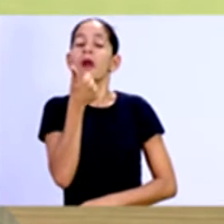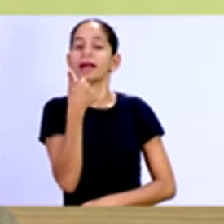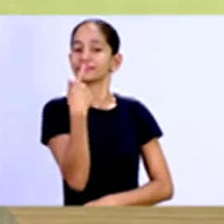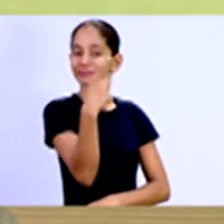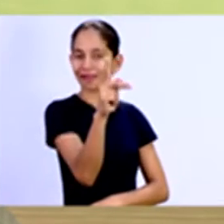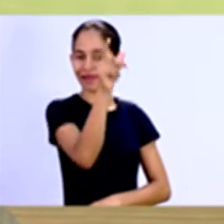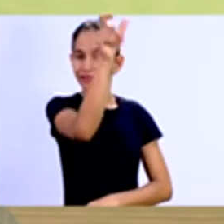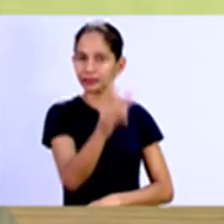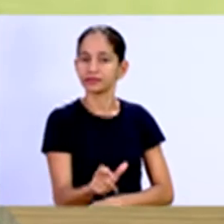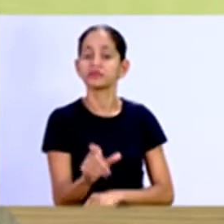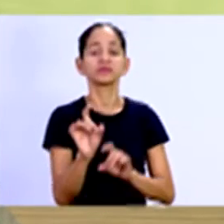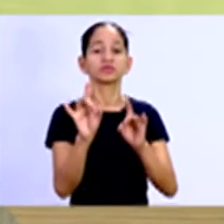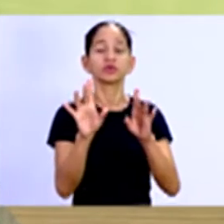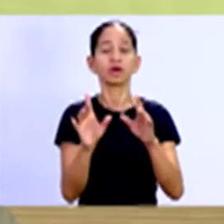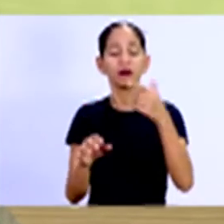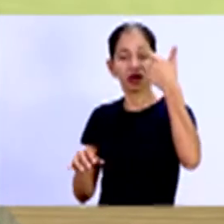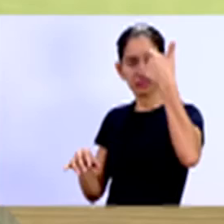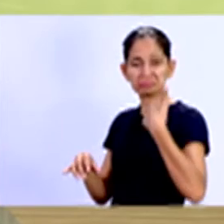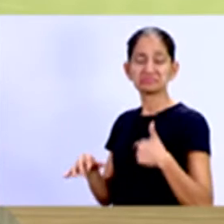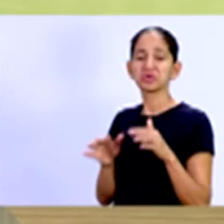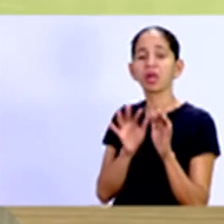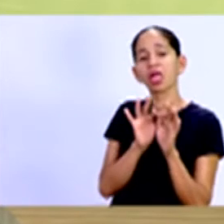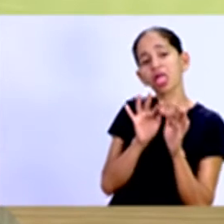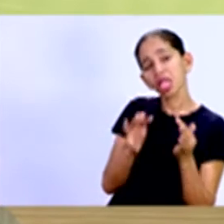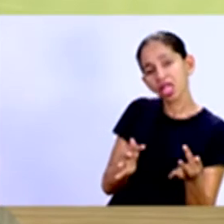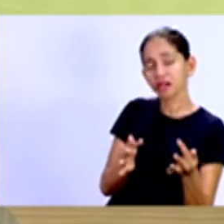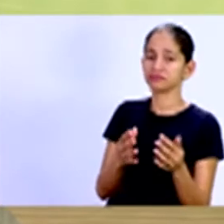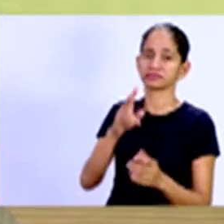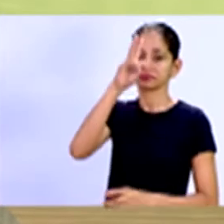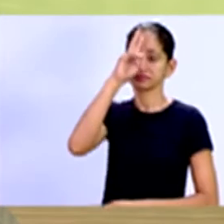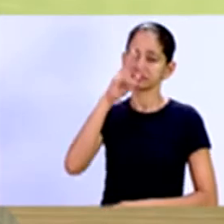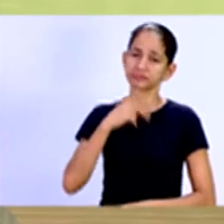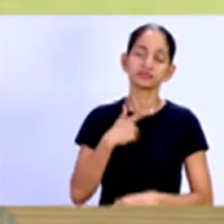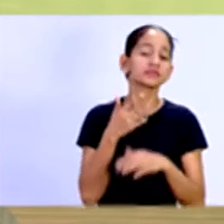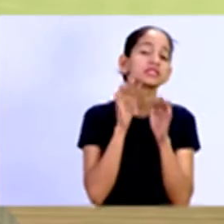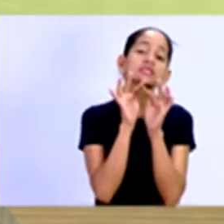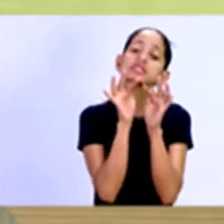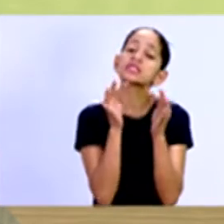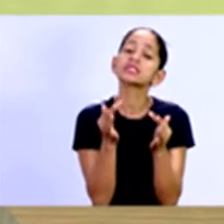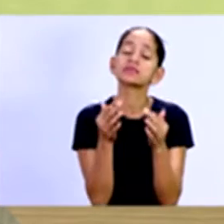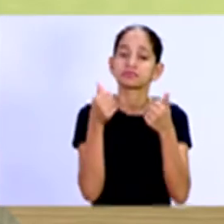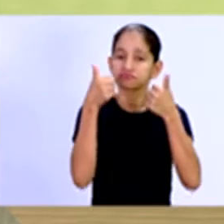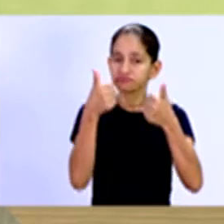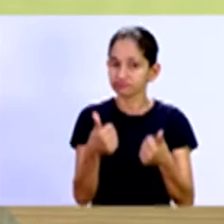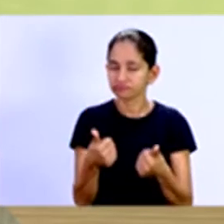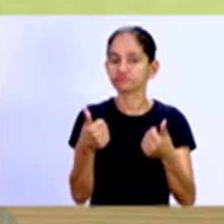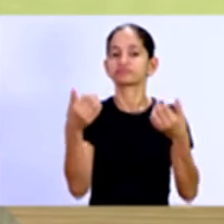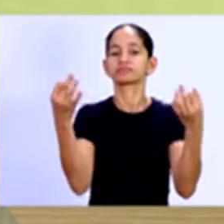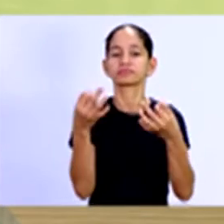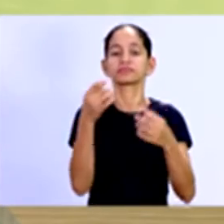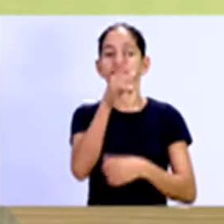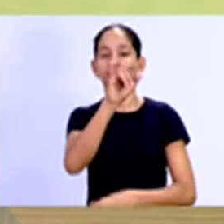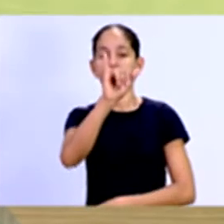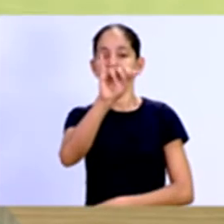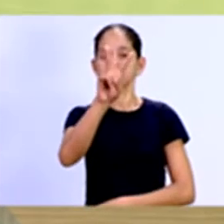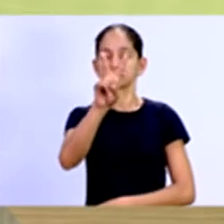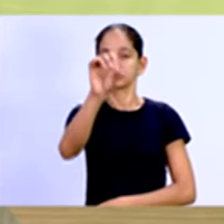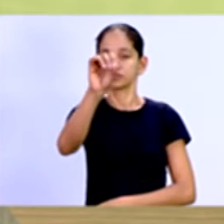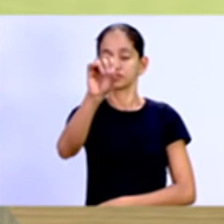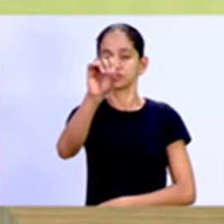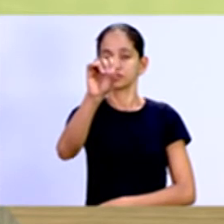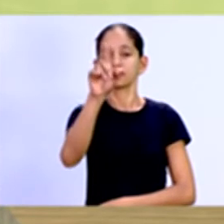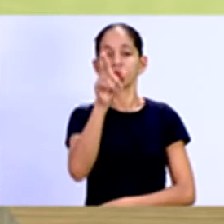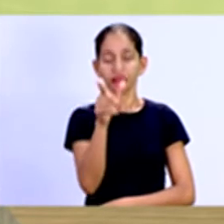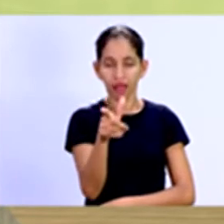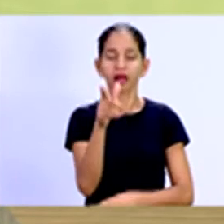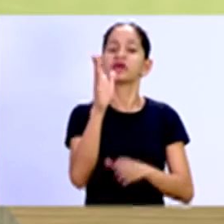simples indivíduo é apenas a parte, não menos importante que o todo? Está correto. O aluno Ivo de Colorado, inclusive o Ivo